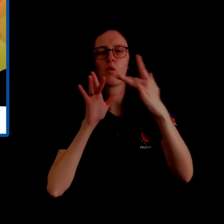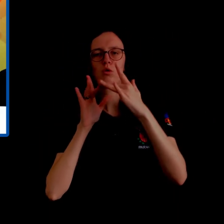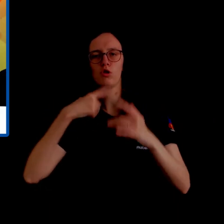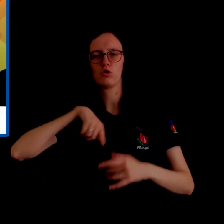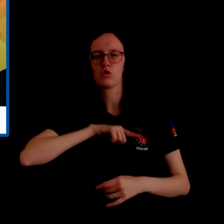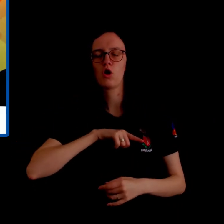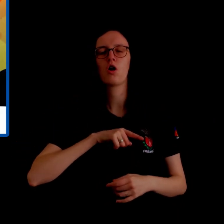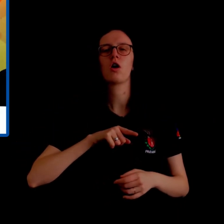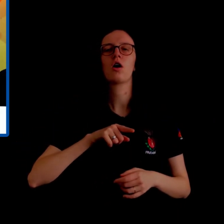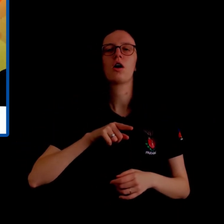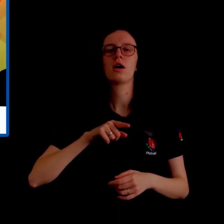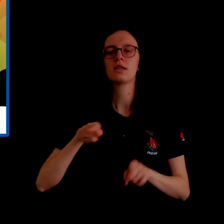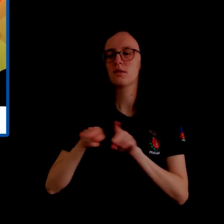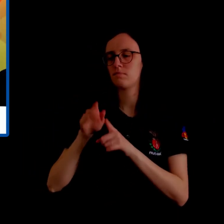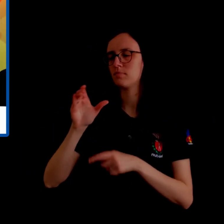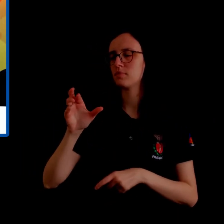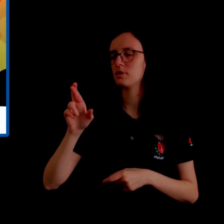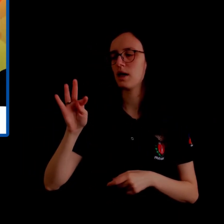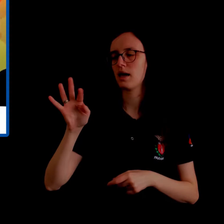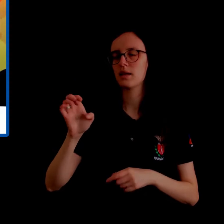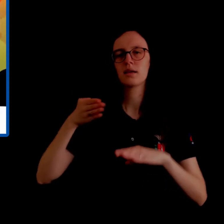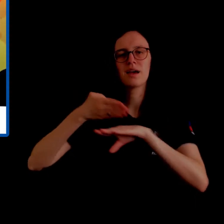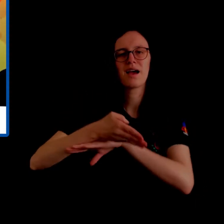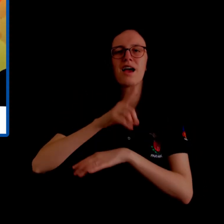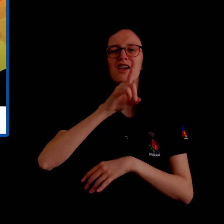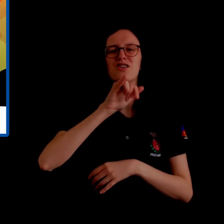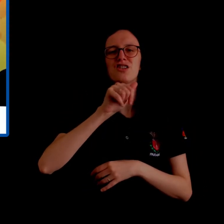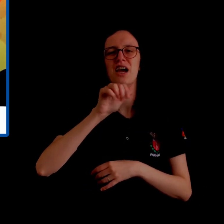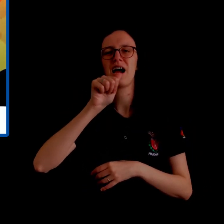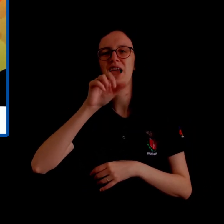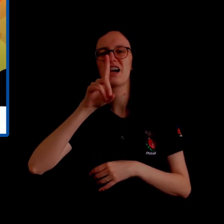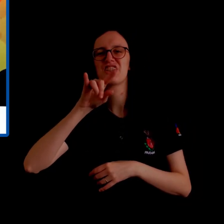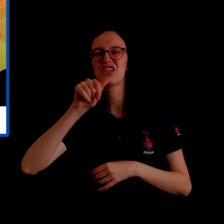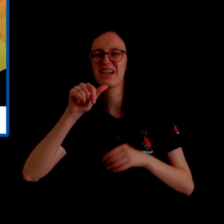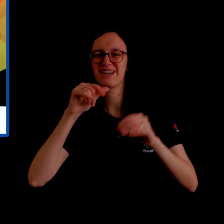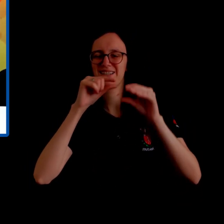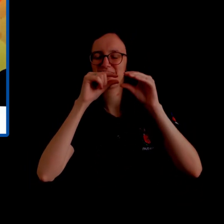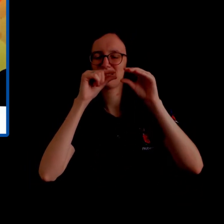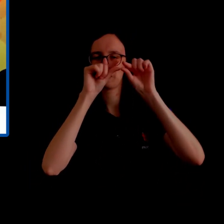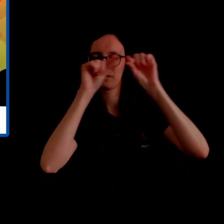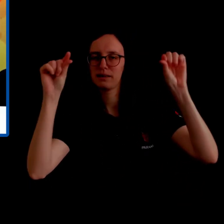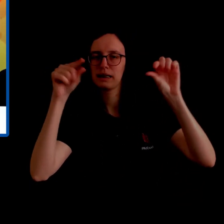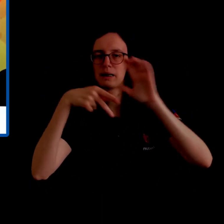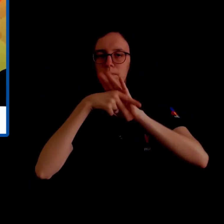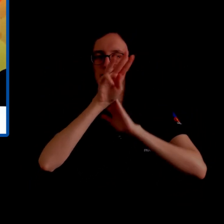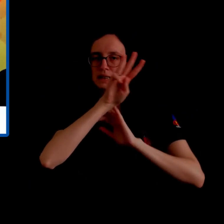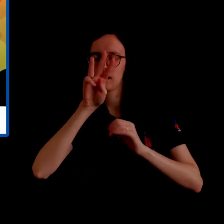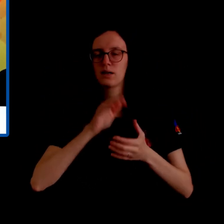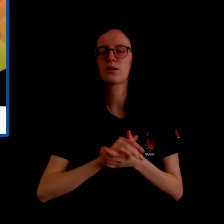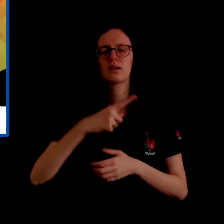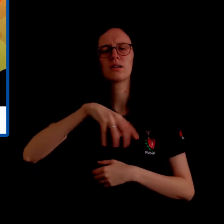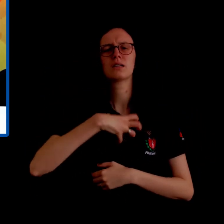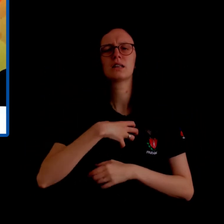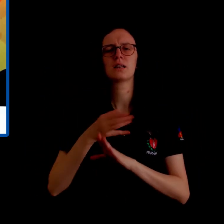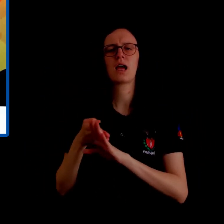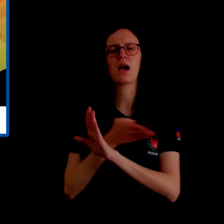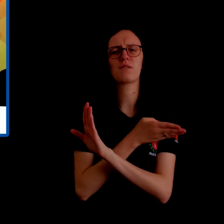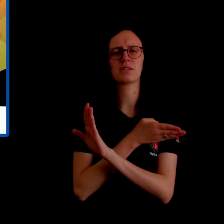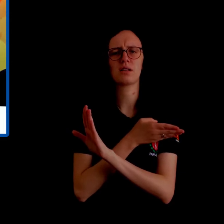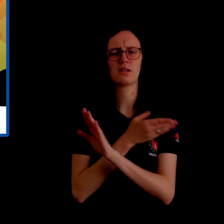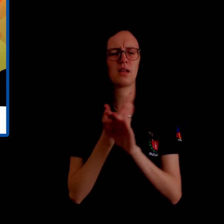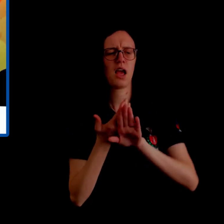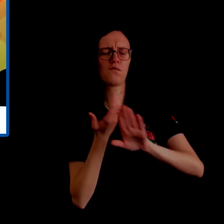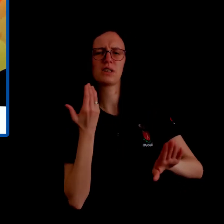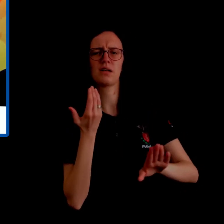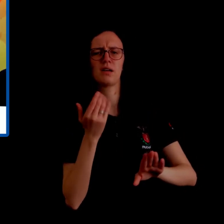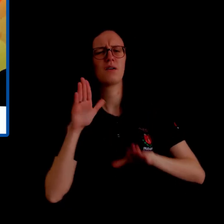dia, eles estão assim, se sentindo à margem do processo. É isso